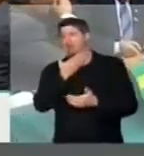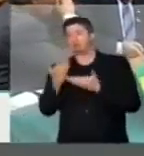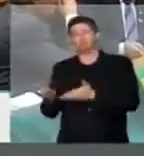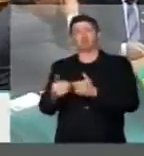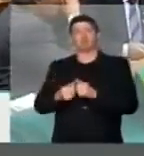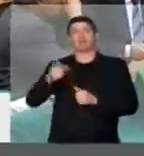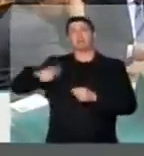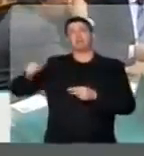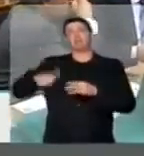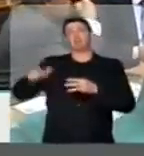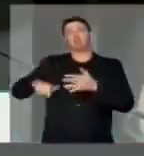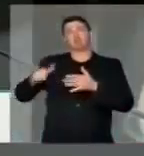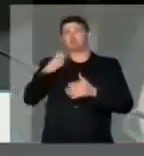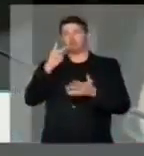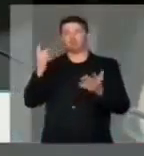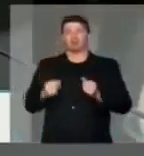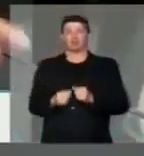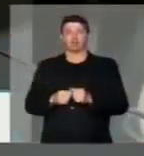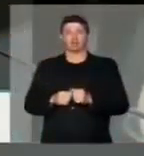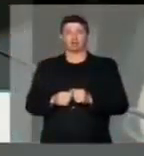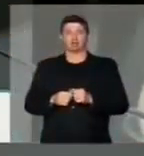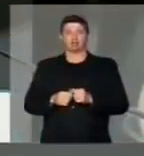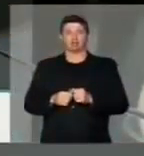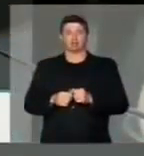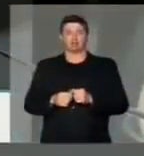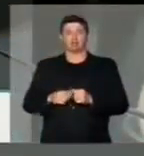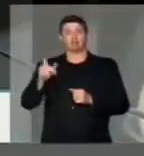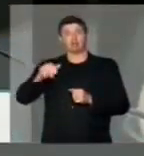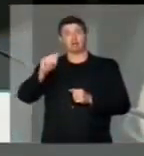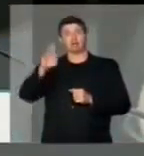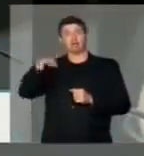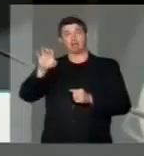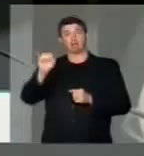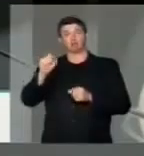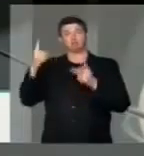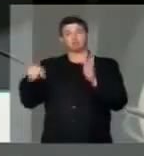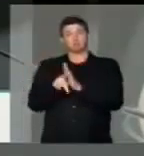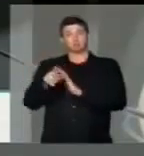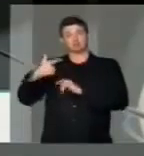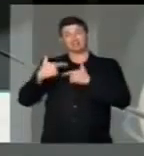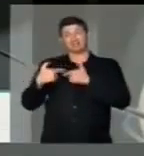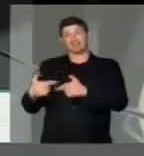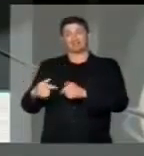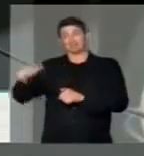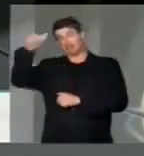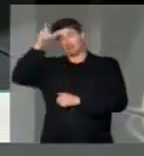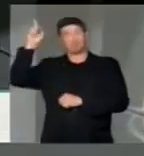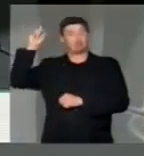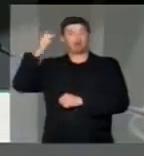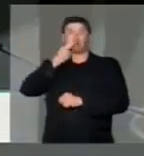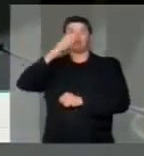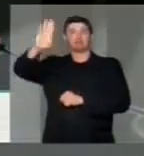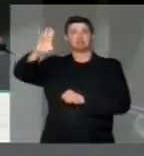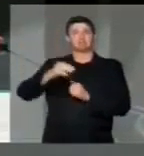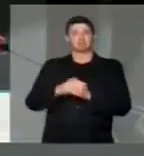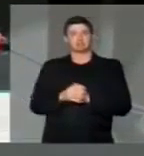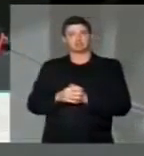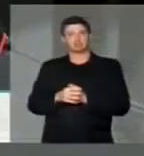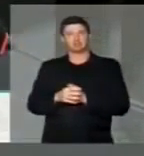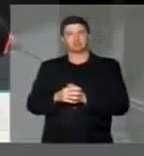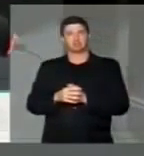de desempregados, graças às fraudes fiscais da presidente Dilma, que é crime de